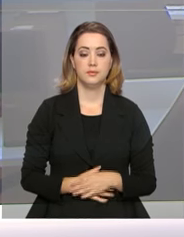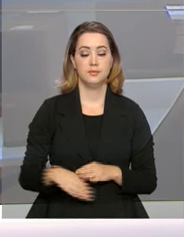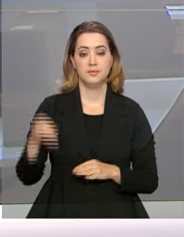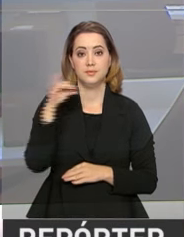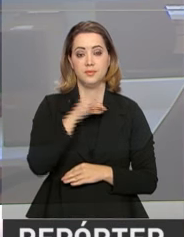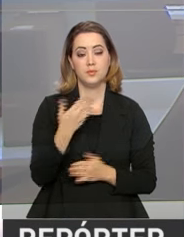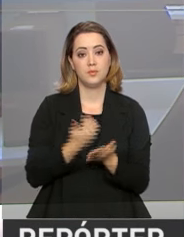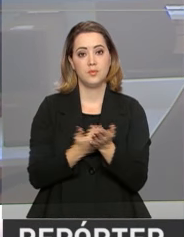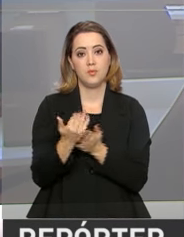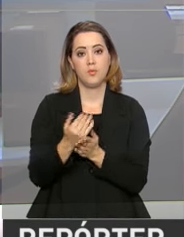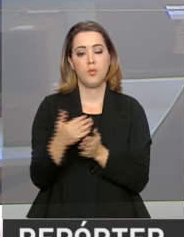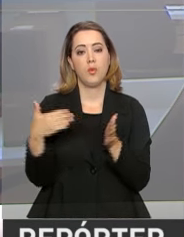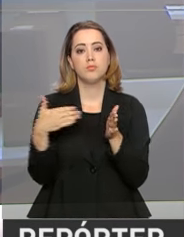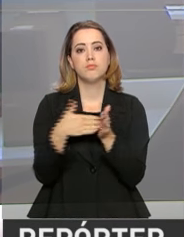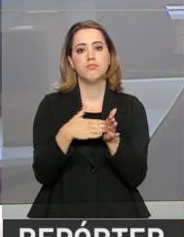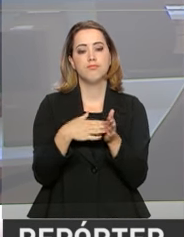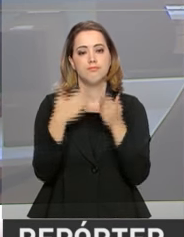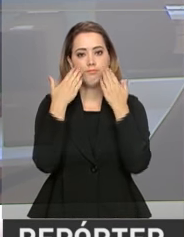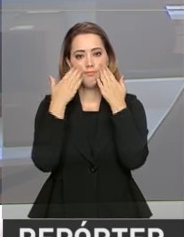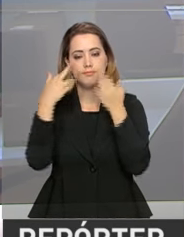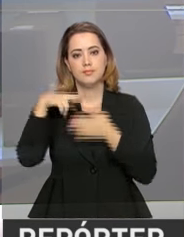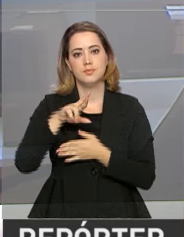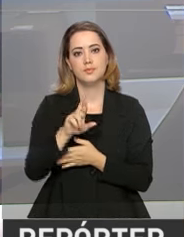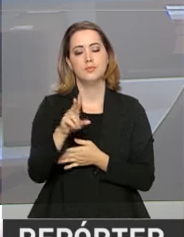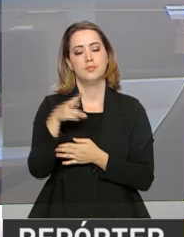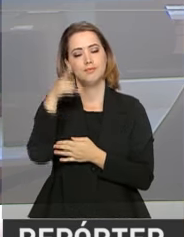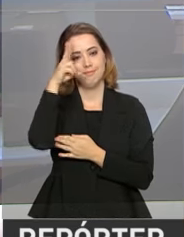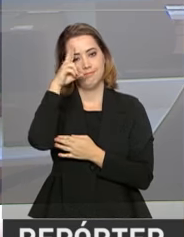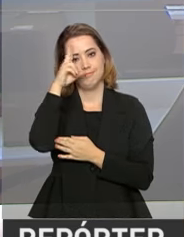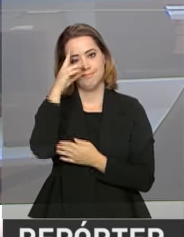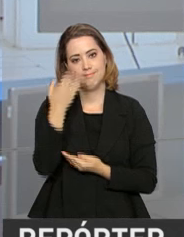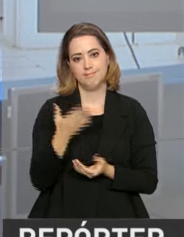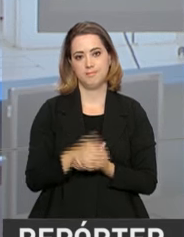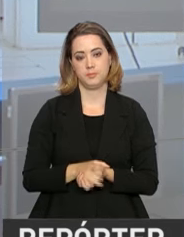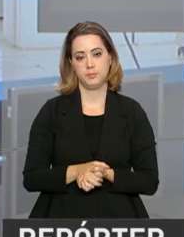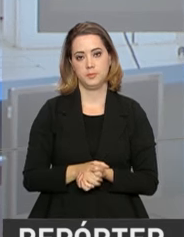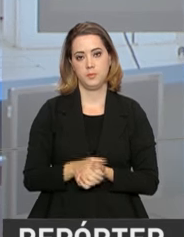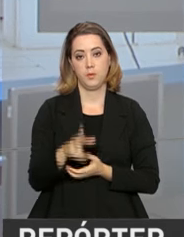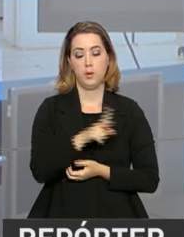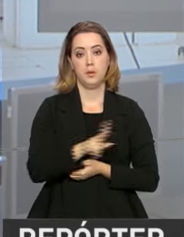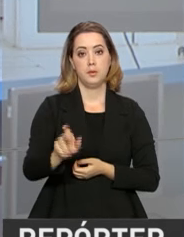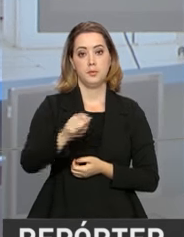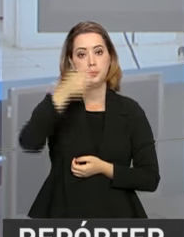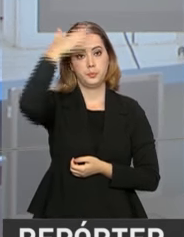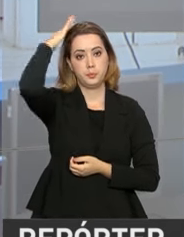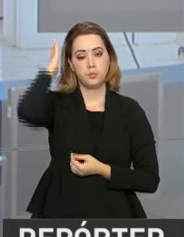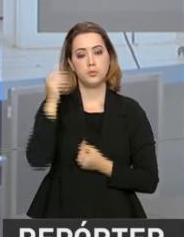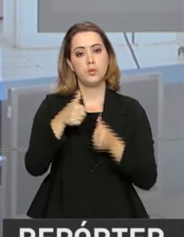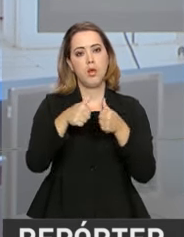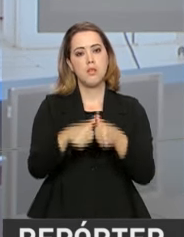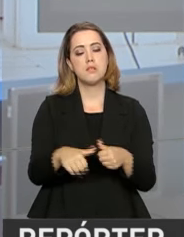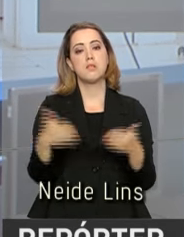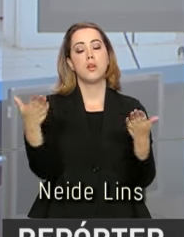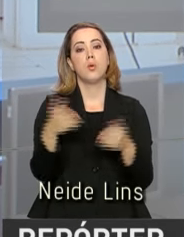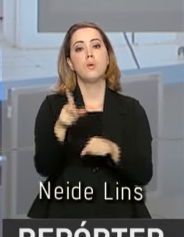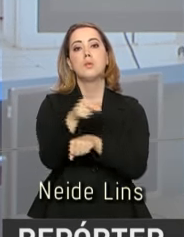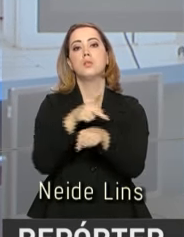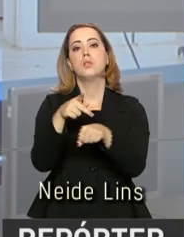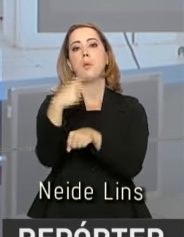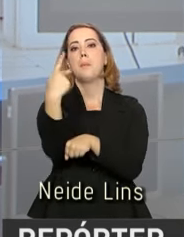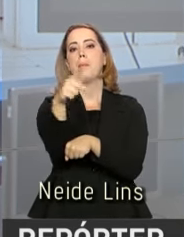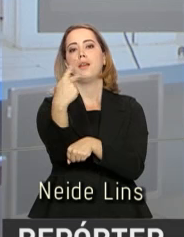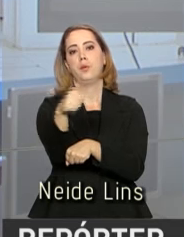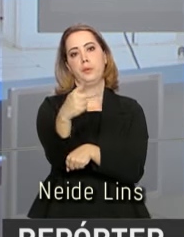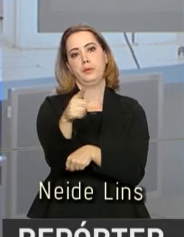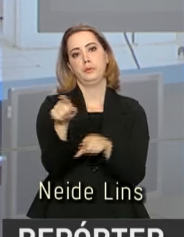Olá, começa agora a última edição do Repórter NBR desta segunda-feira. O presidente Michel Temer está no Paraguai, onde participa de